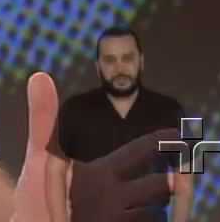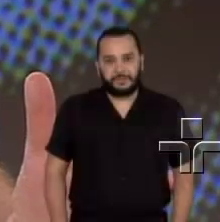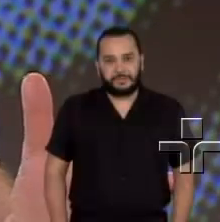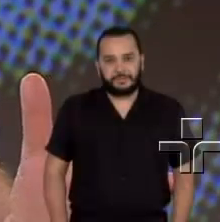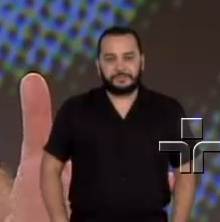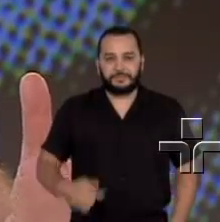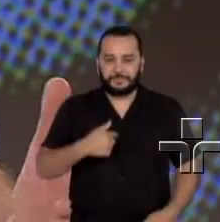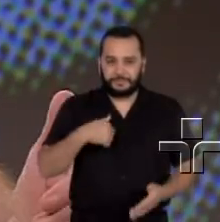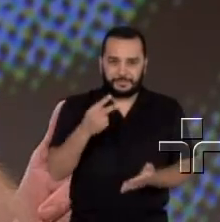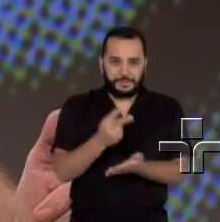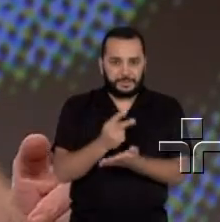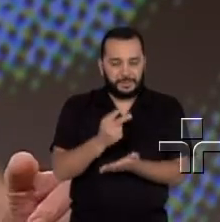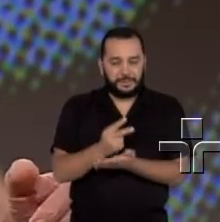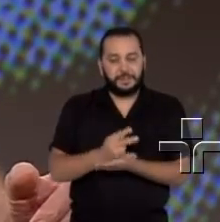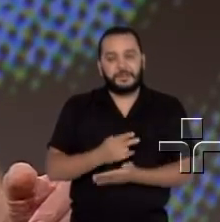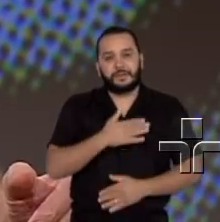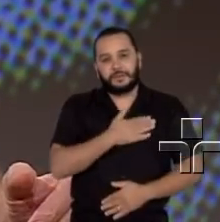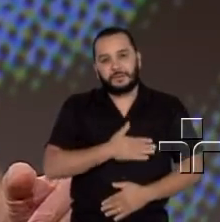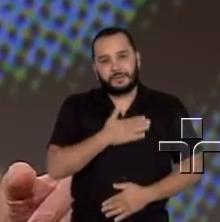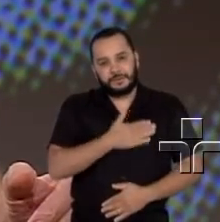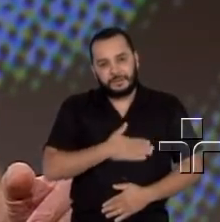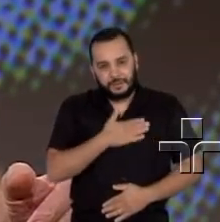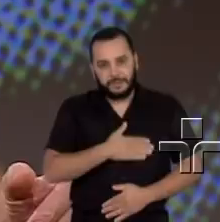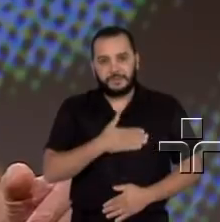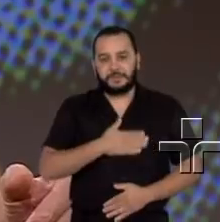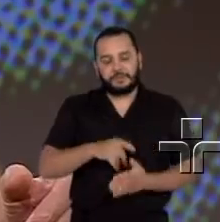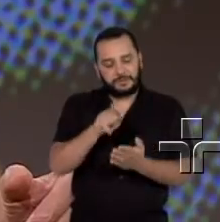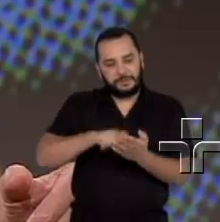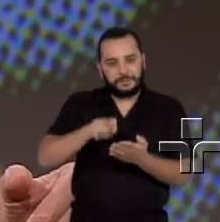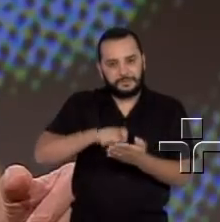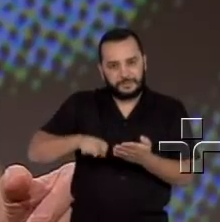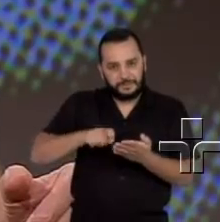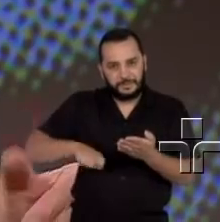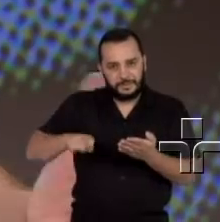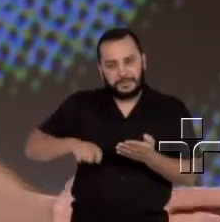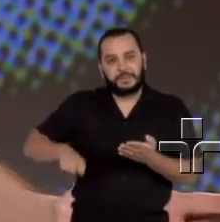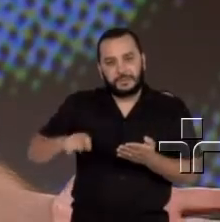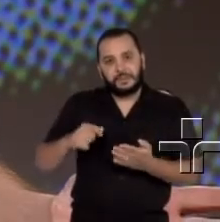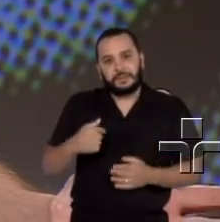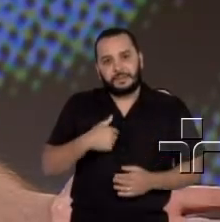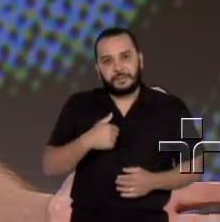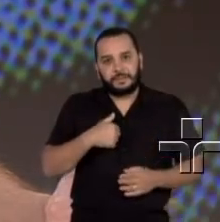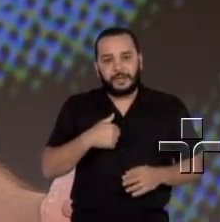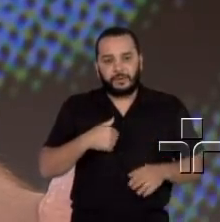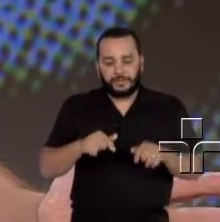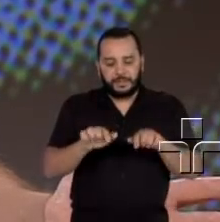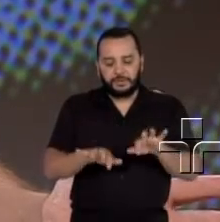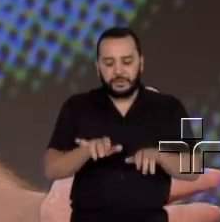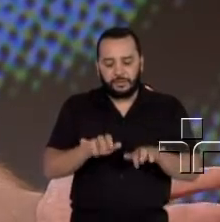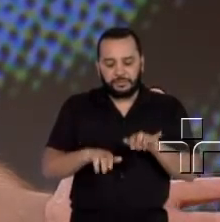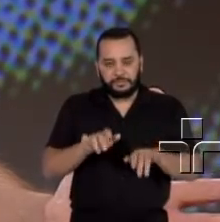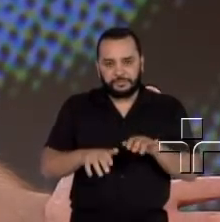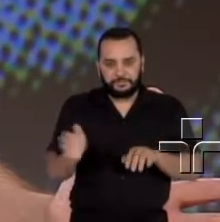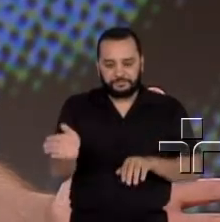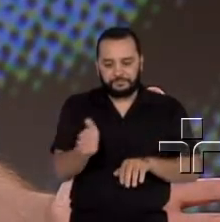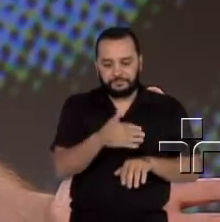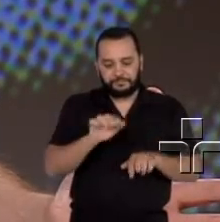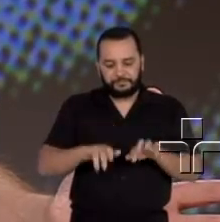Sempre gostei de escrever, desde muito cedo. Eu aprendi a datilografar, eu sou da época da máquina de escrever, né?